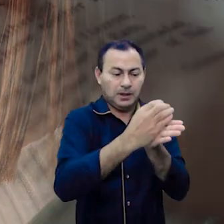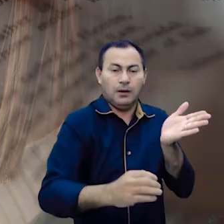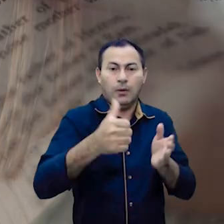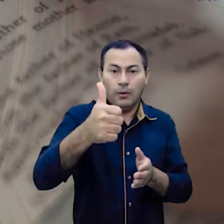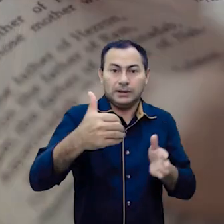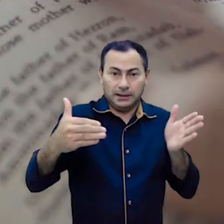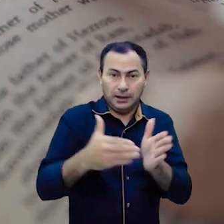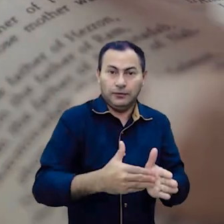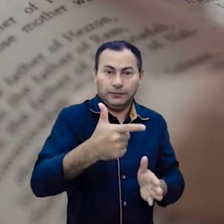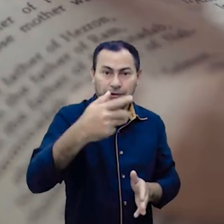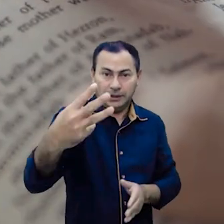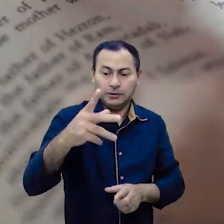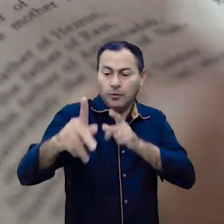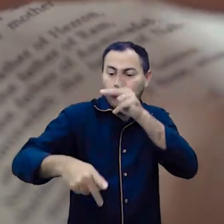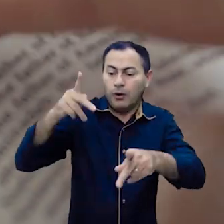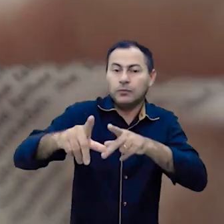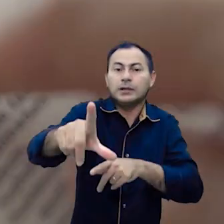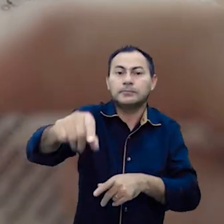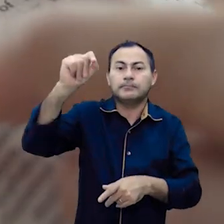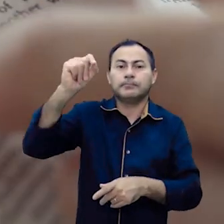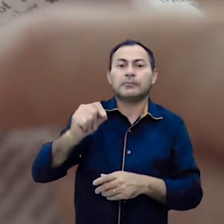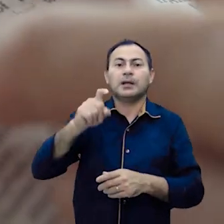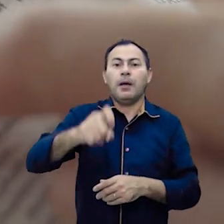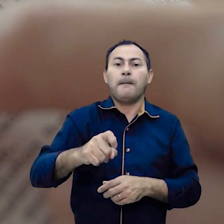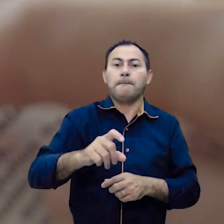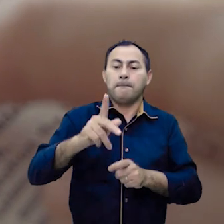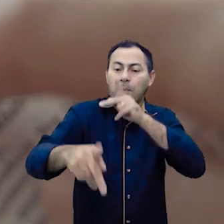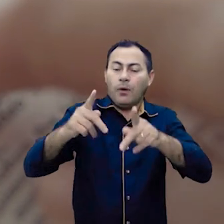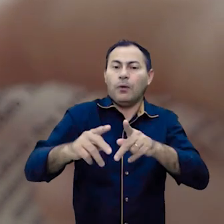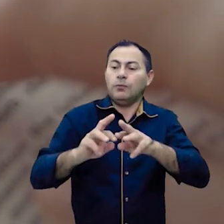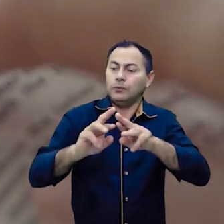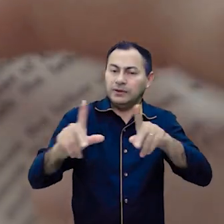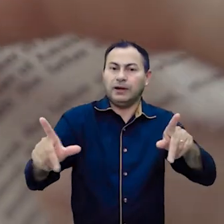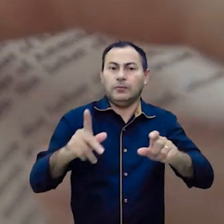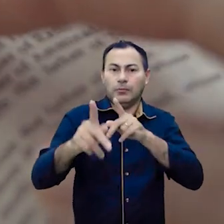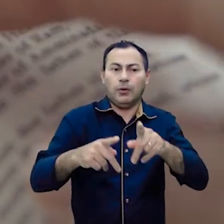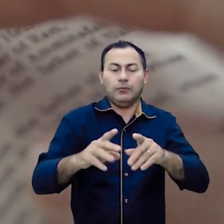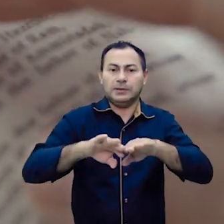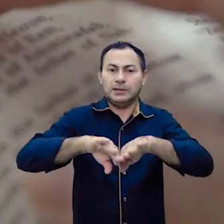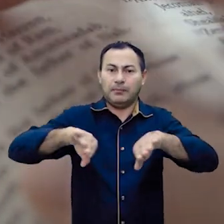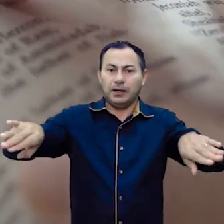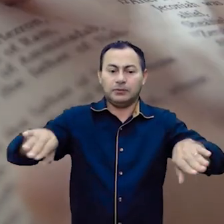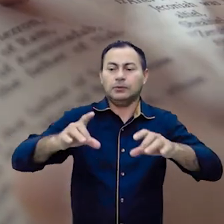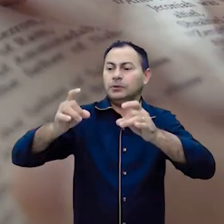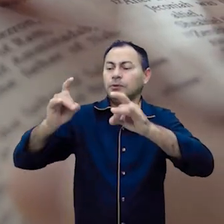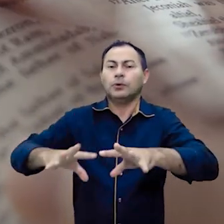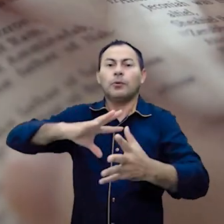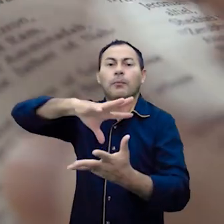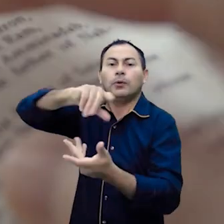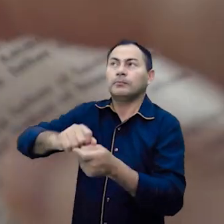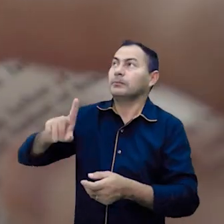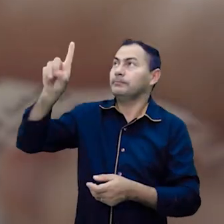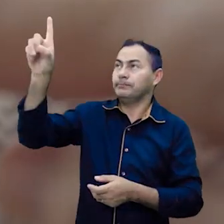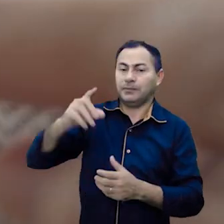dos Capítulos 11 ao 23 é que o povo escolhido é para ser um povo distinto um povo diferente um povo separado do